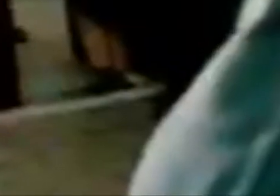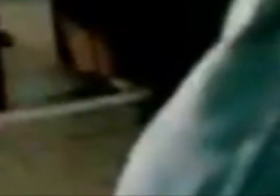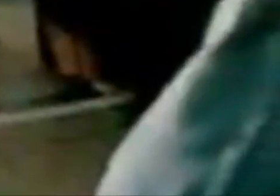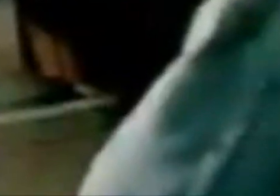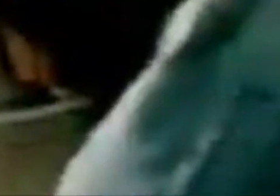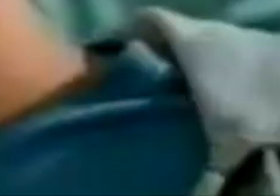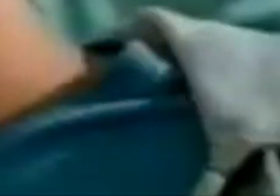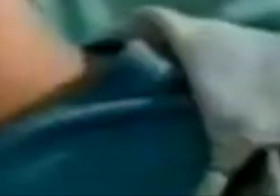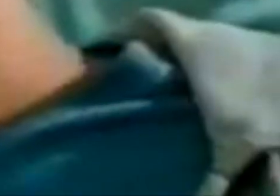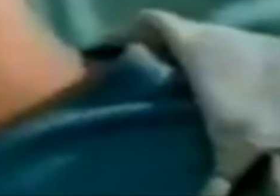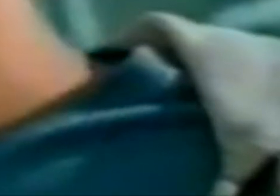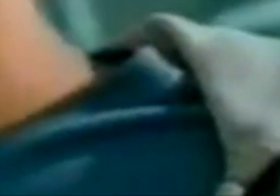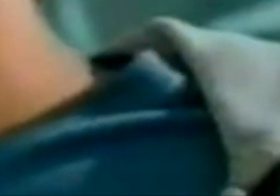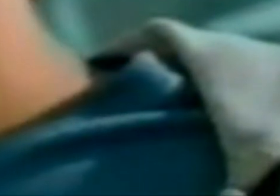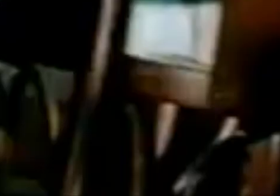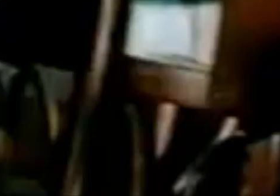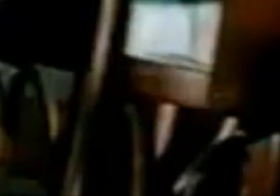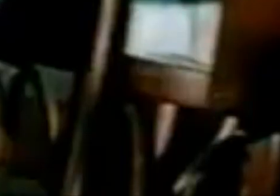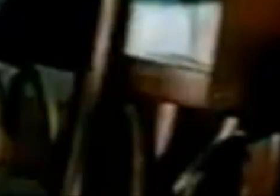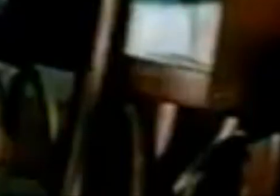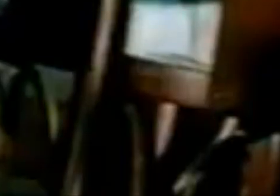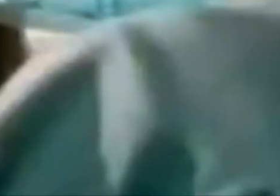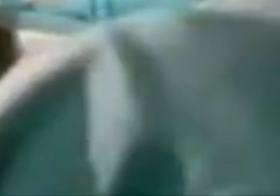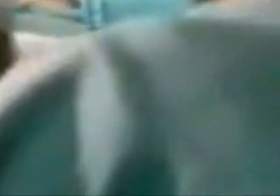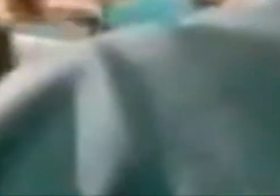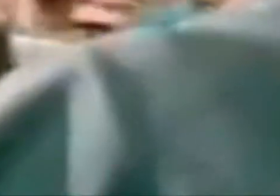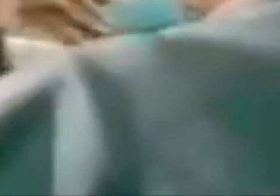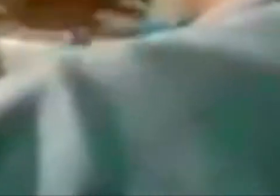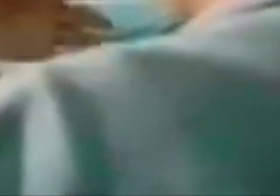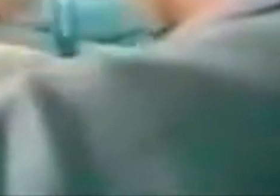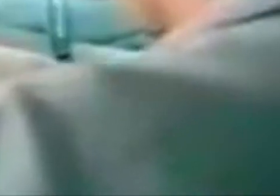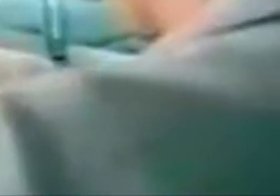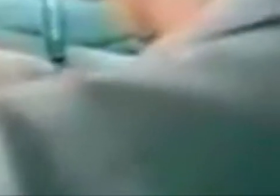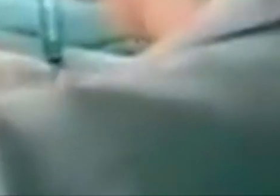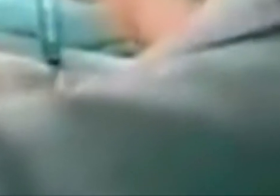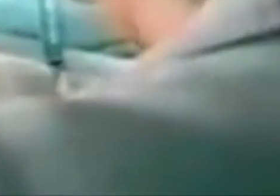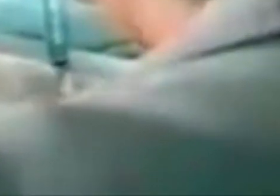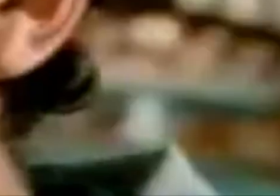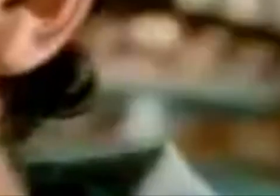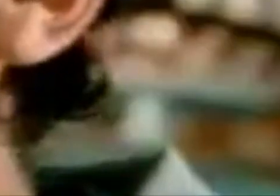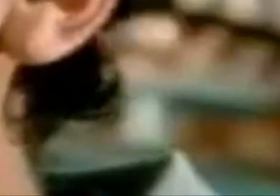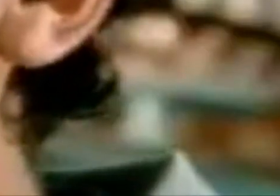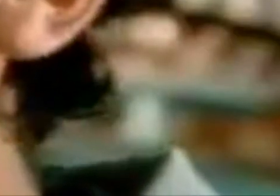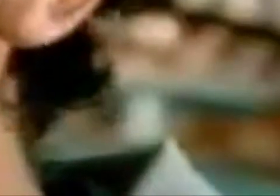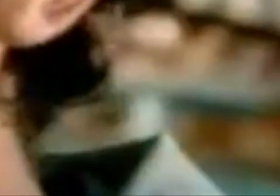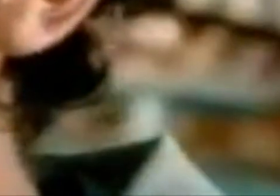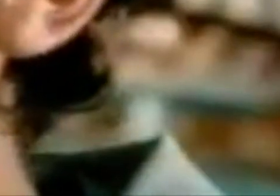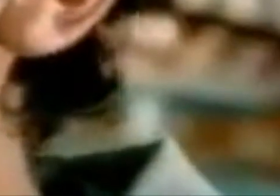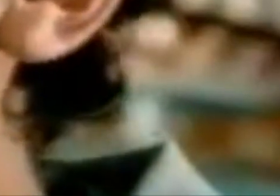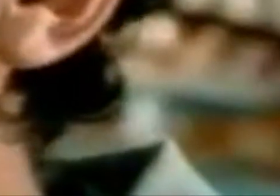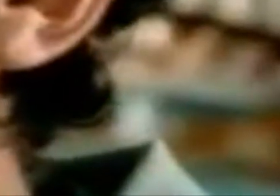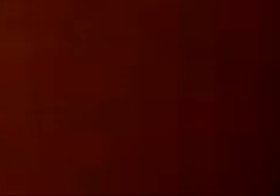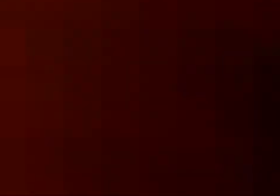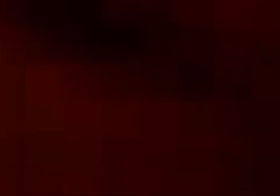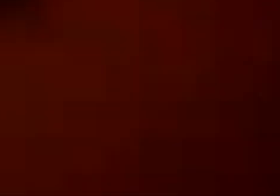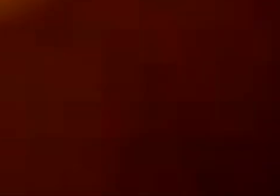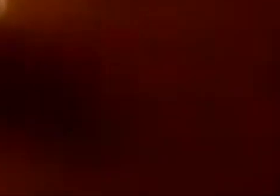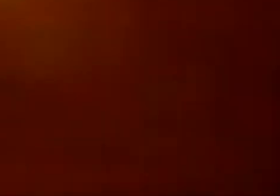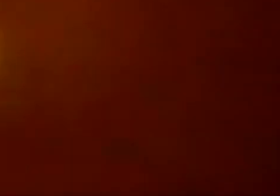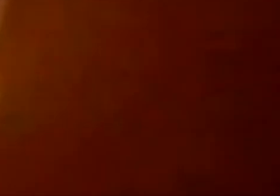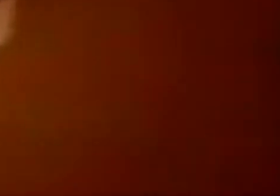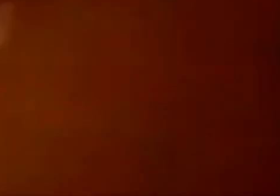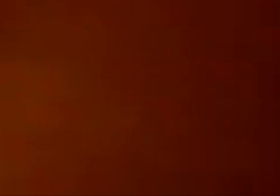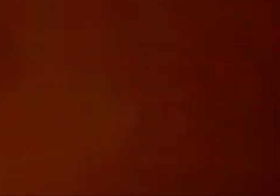talento vem vem eu te encho de talento vem vem todo mundo tem seu talento